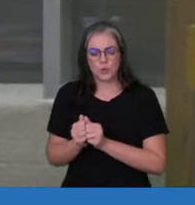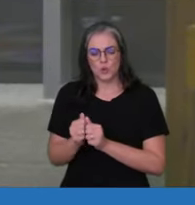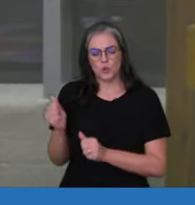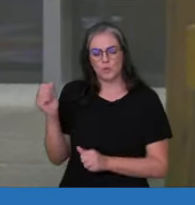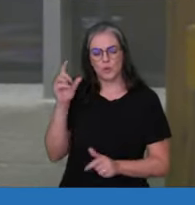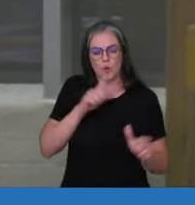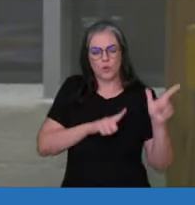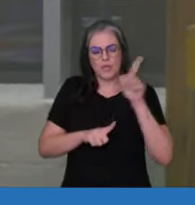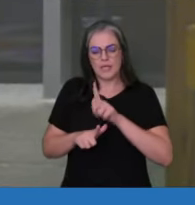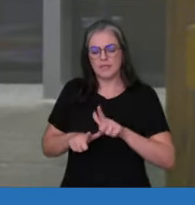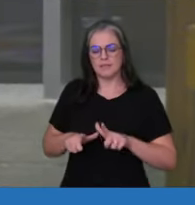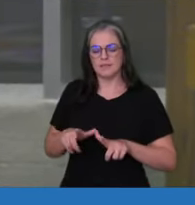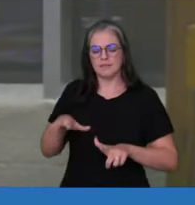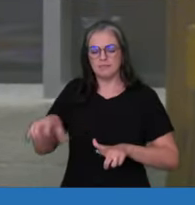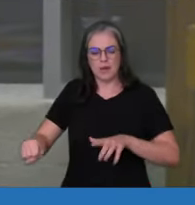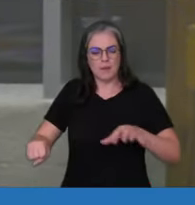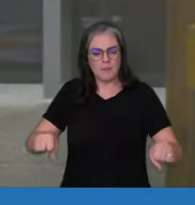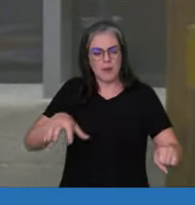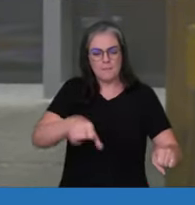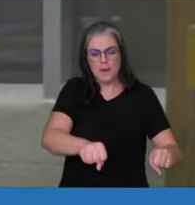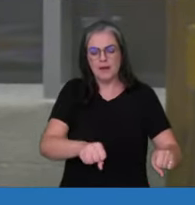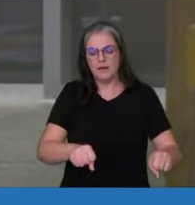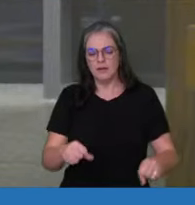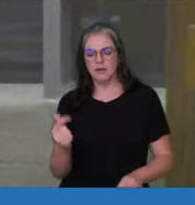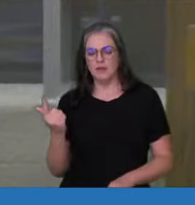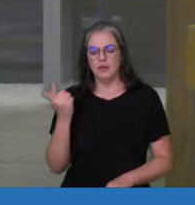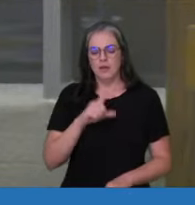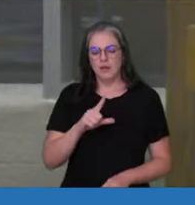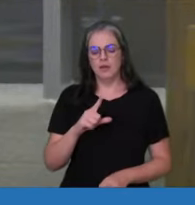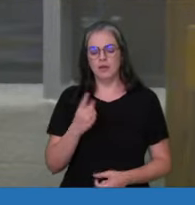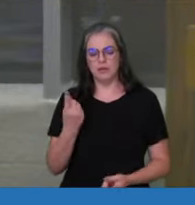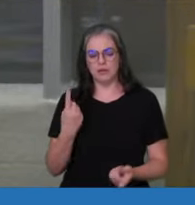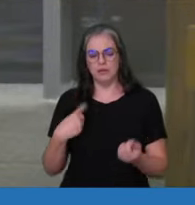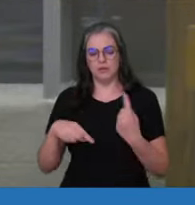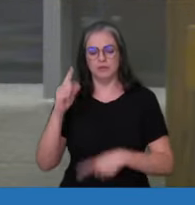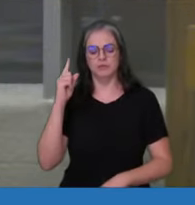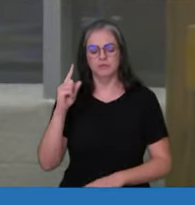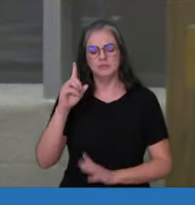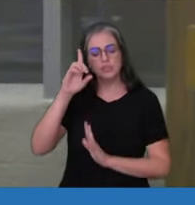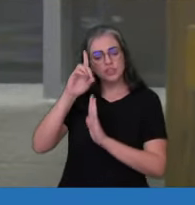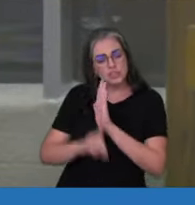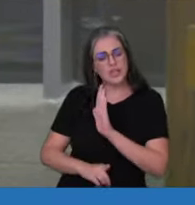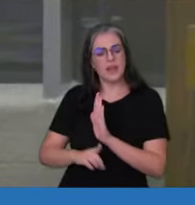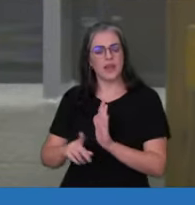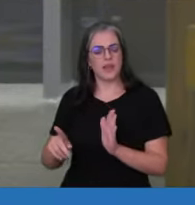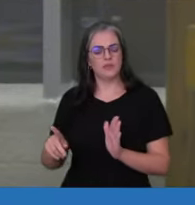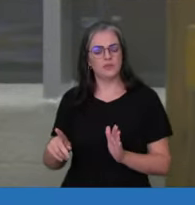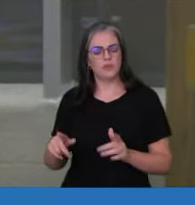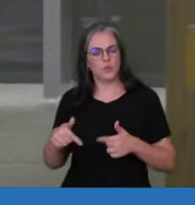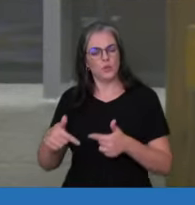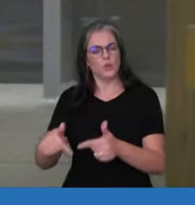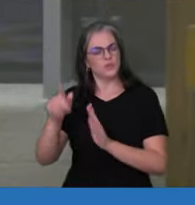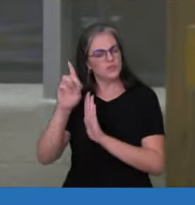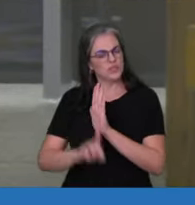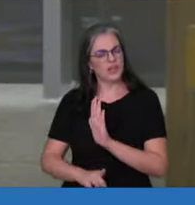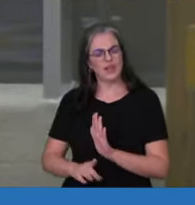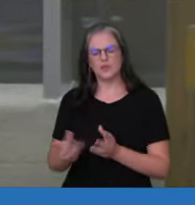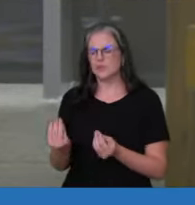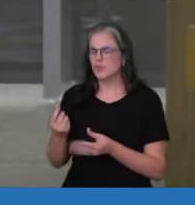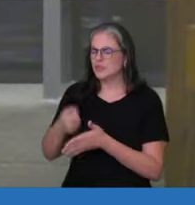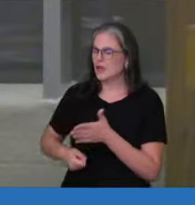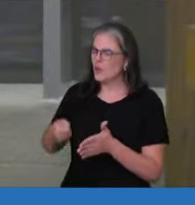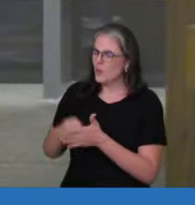tomando o poder para construir uma agenda de direitos. lutou muito e se